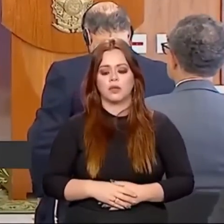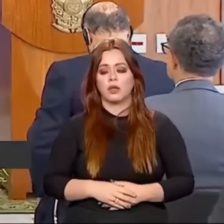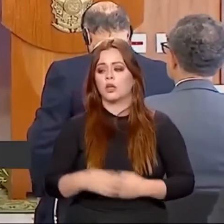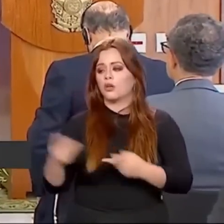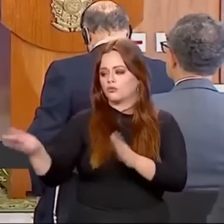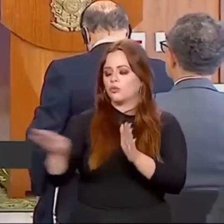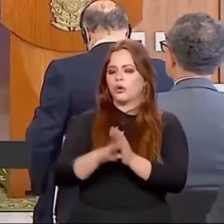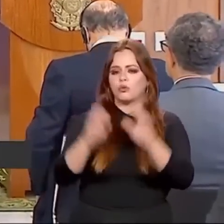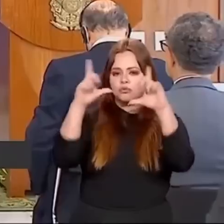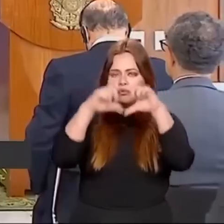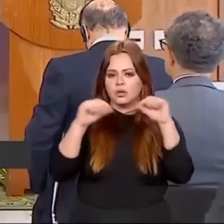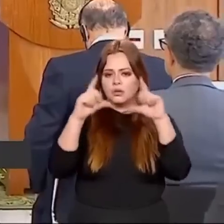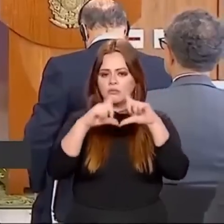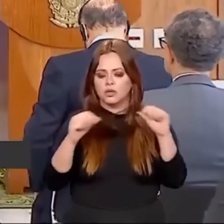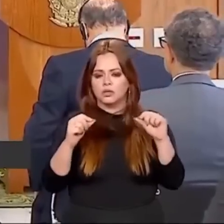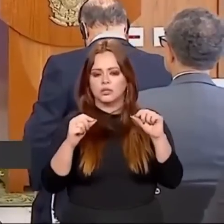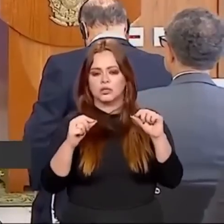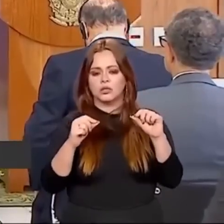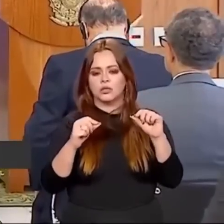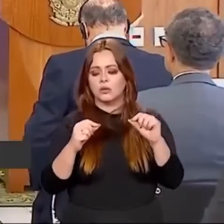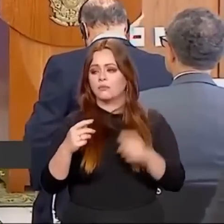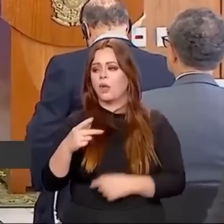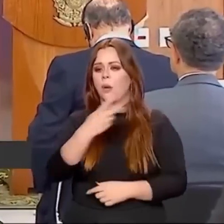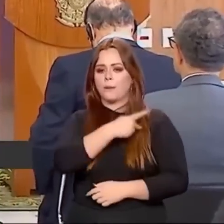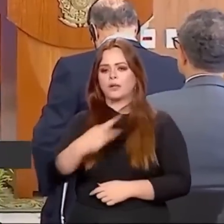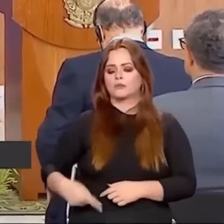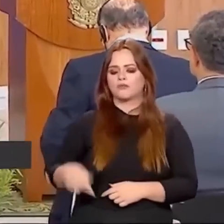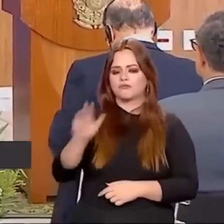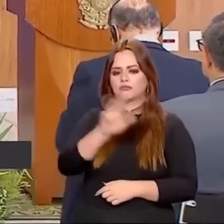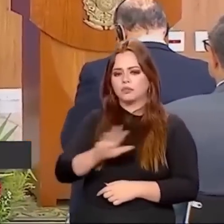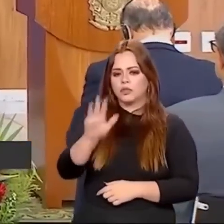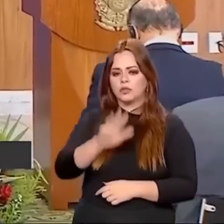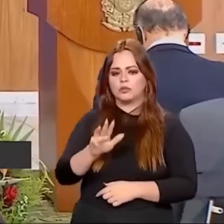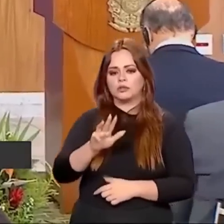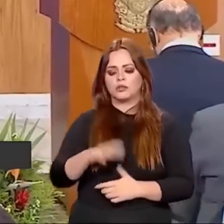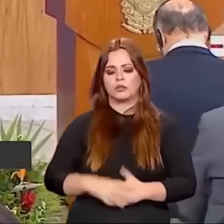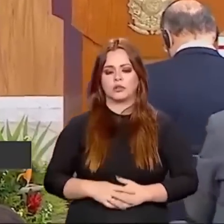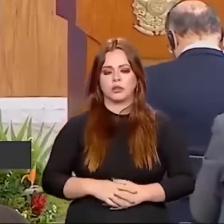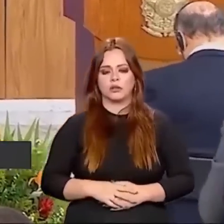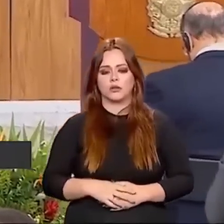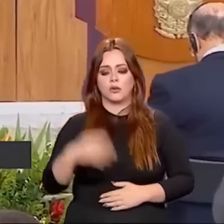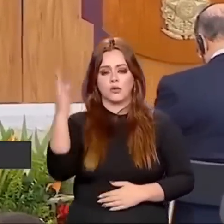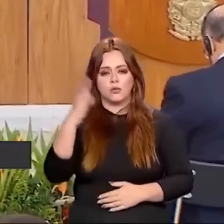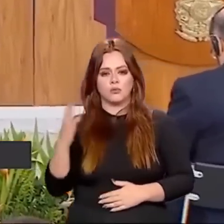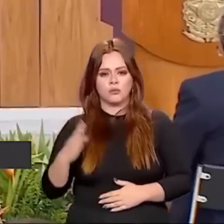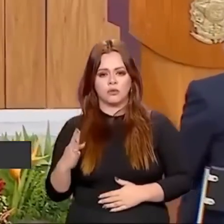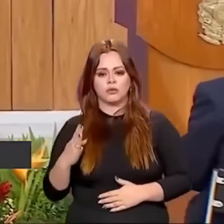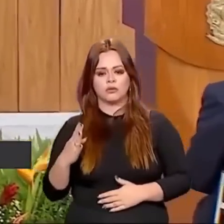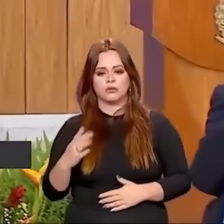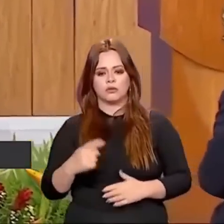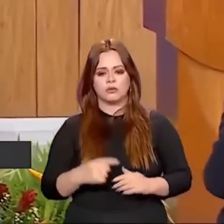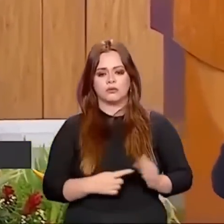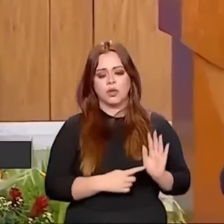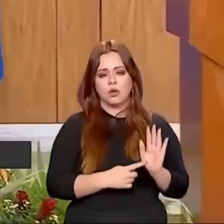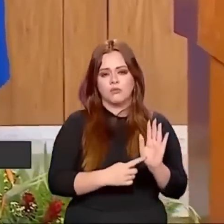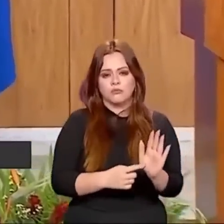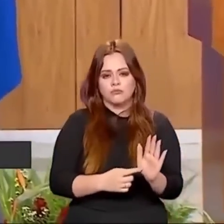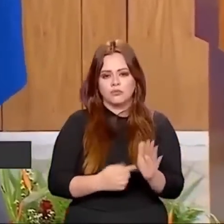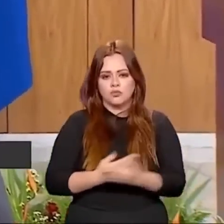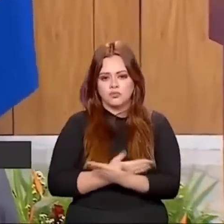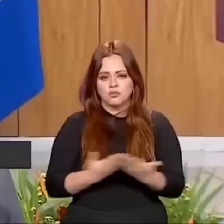Brasilia. And indeed, President Lula, you brought Brazil back to where it